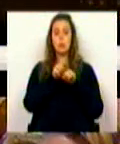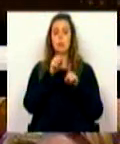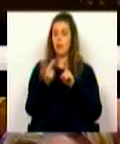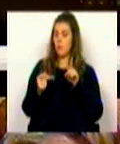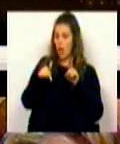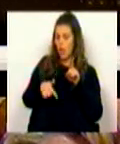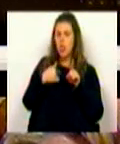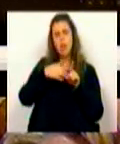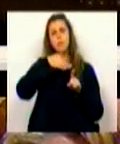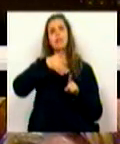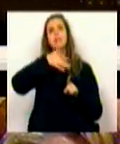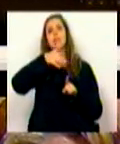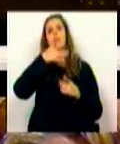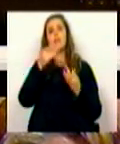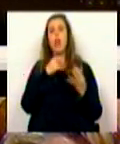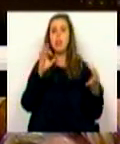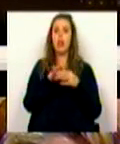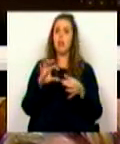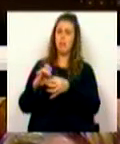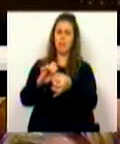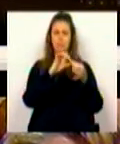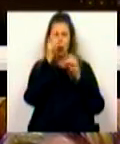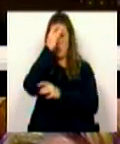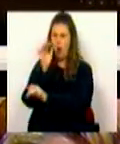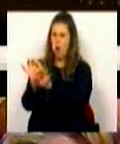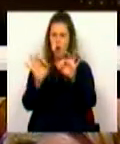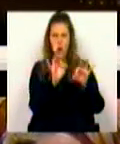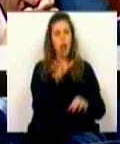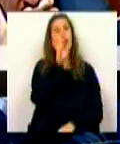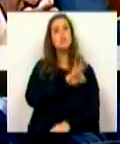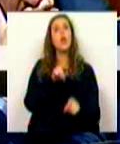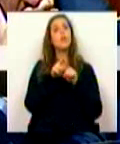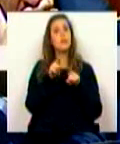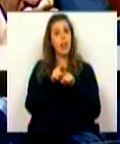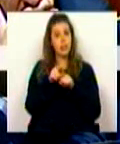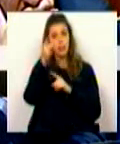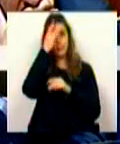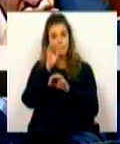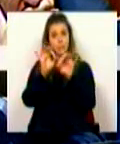vem aqui dizer em matéria de unanimidade, Sr. Deputado, a